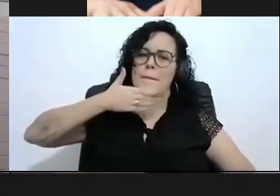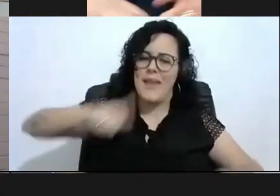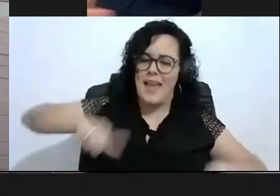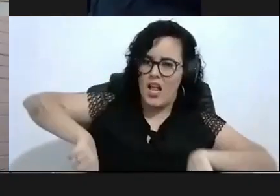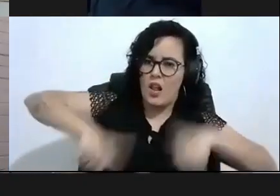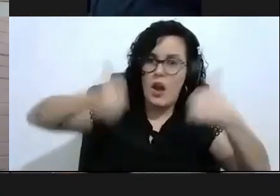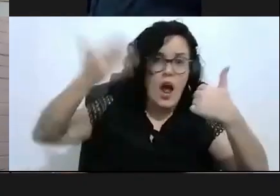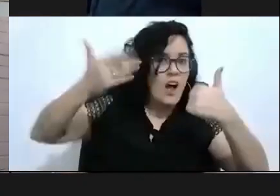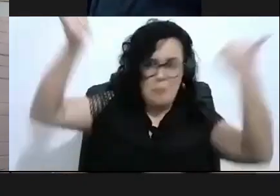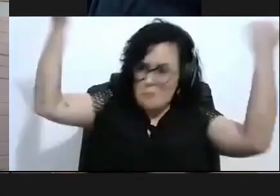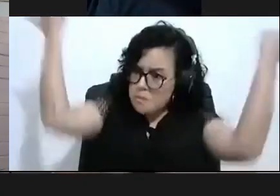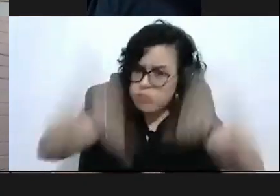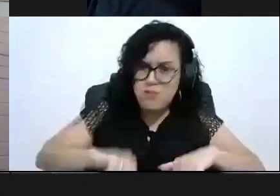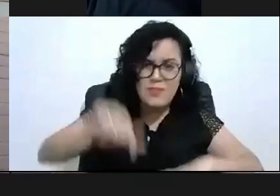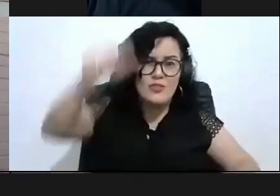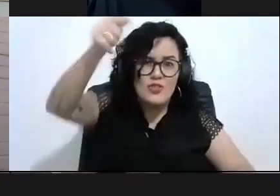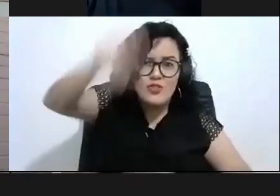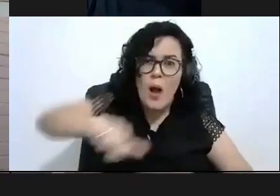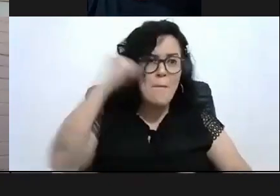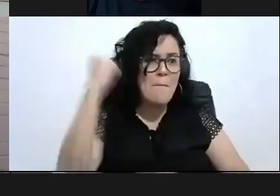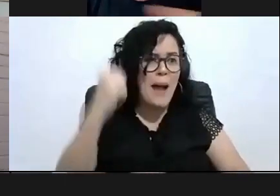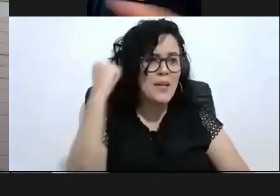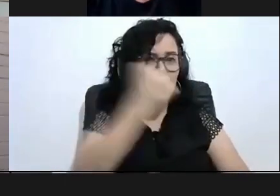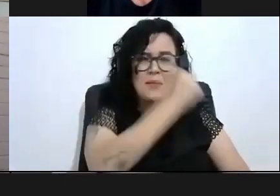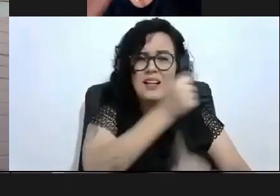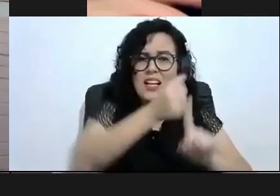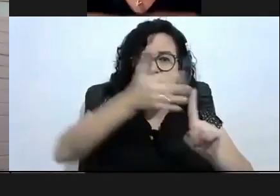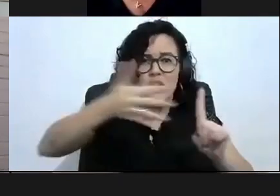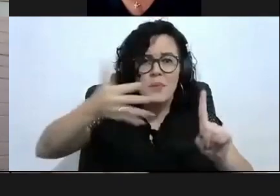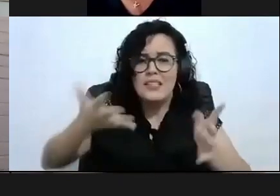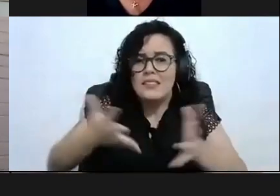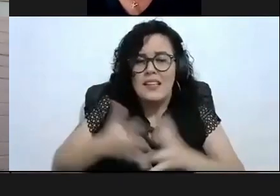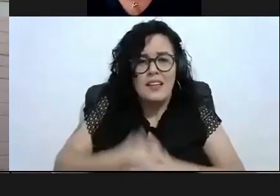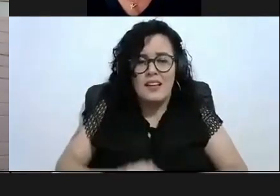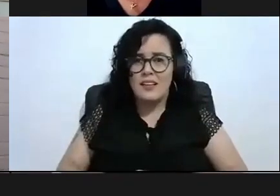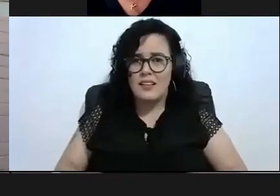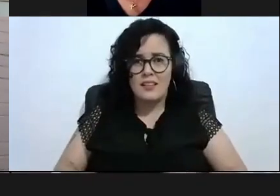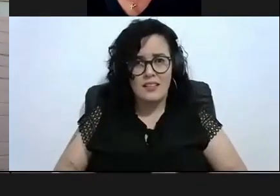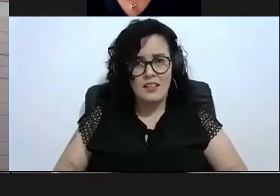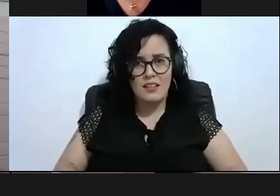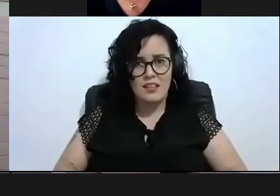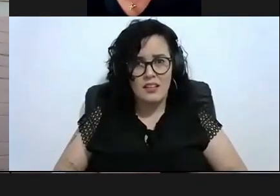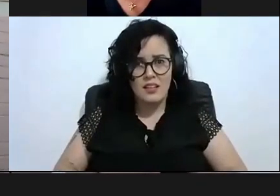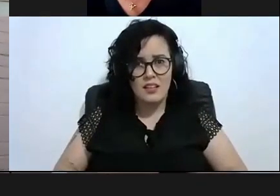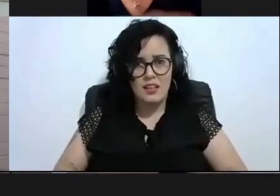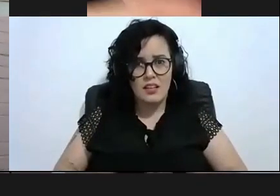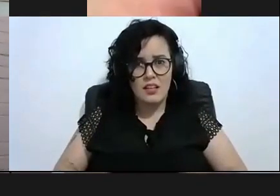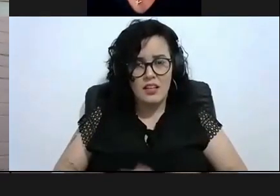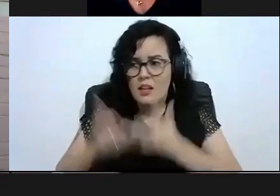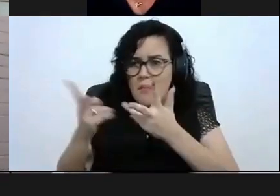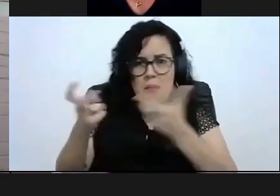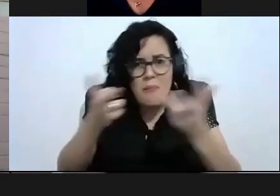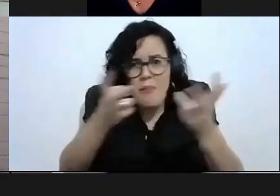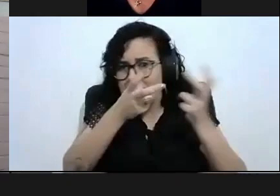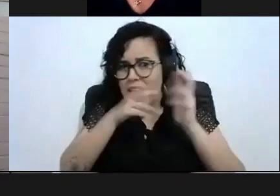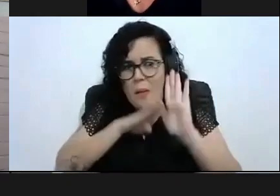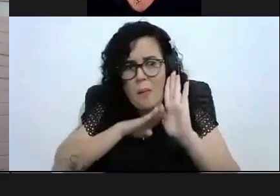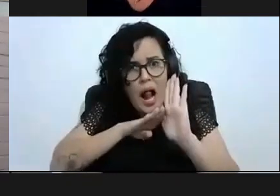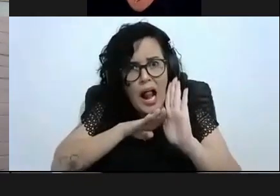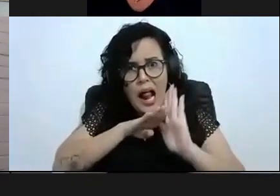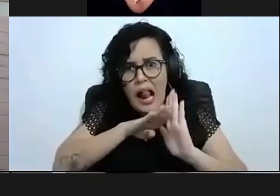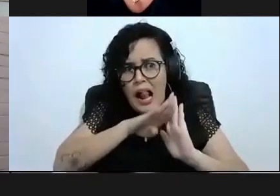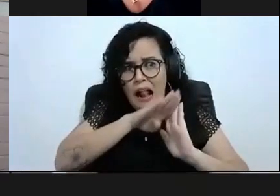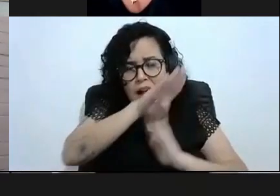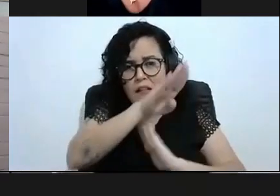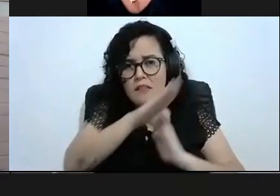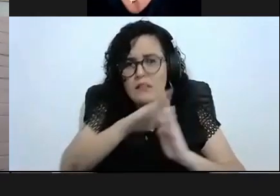está de novo. Olha só os nossos índices, como são cruéis. A gente está publicando essa